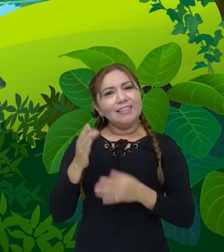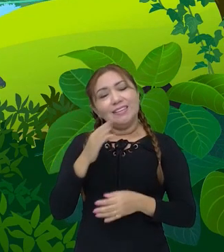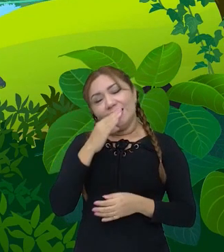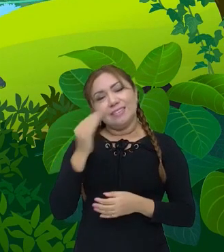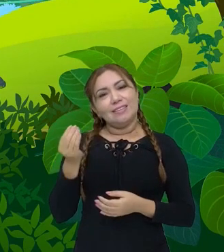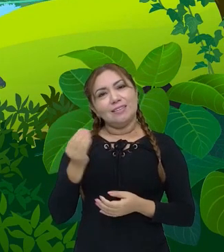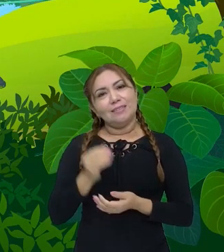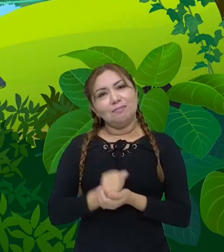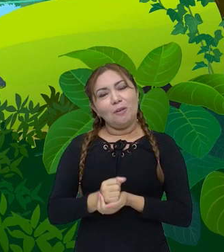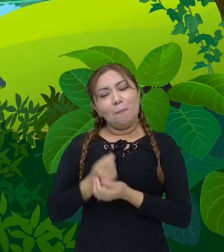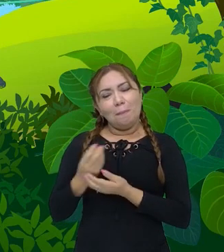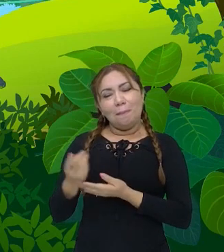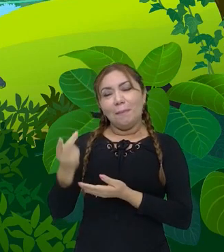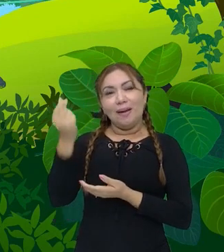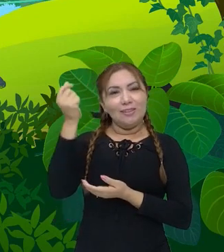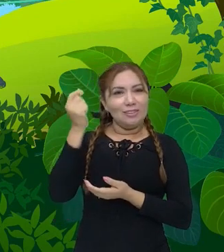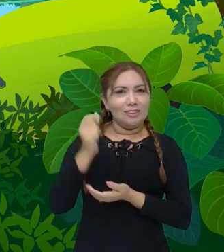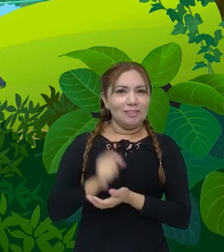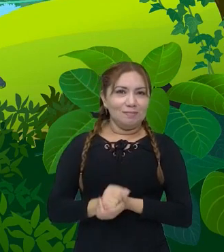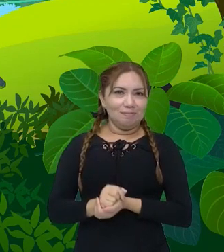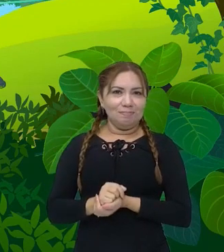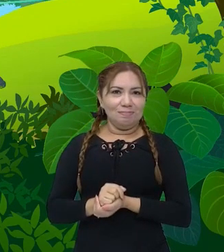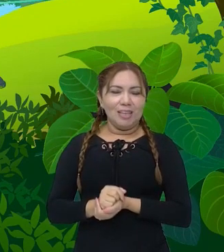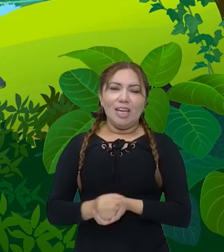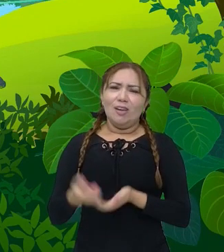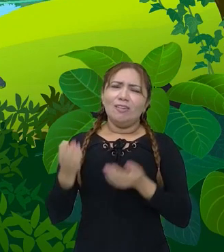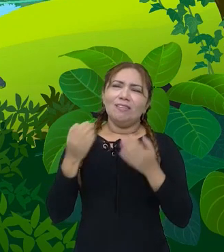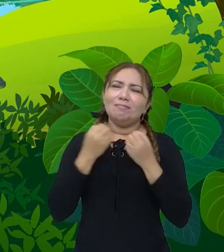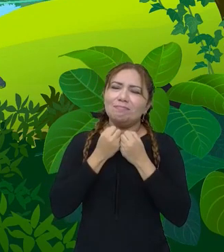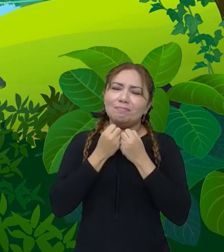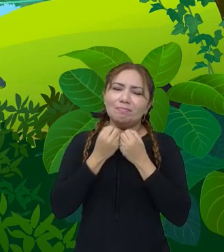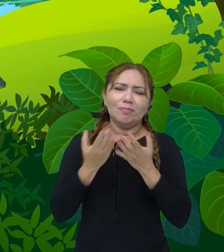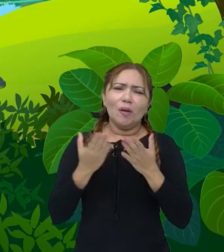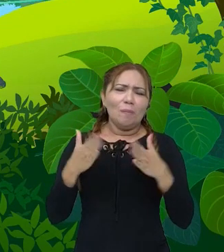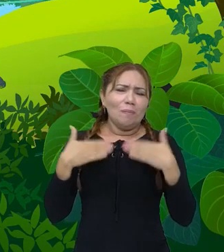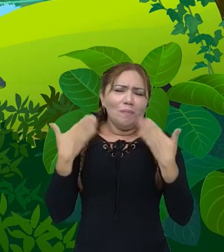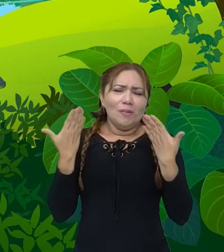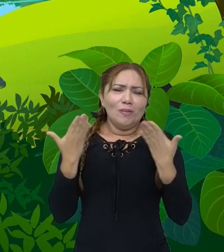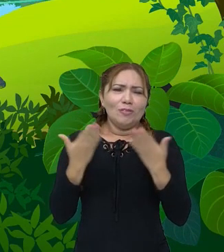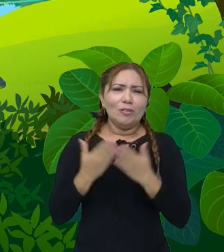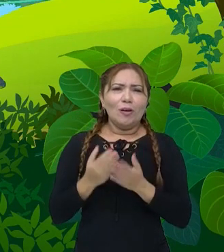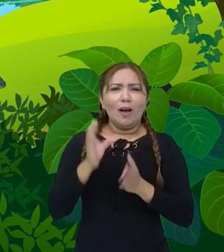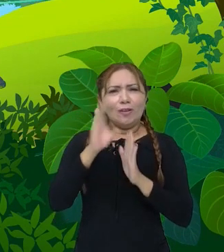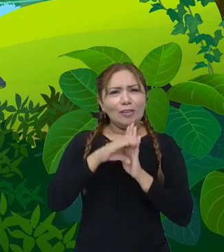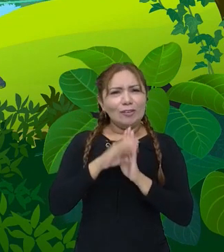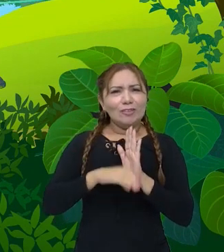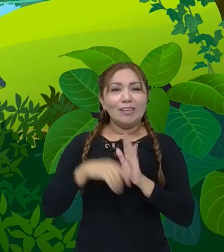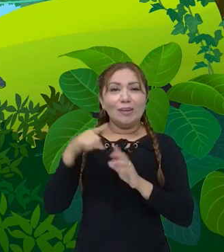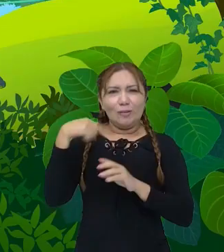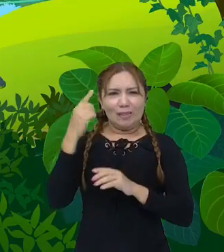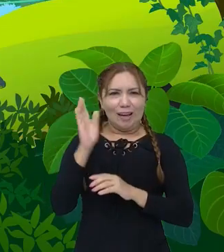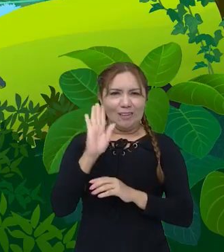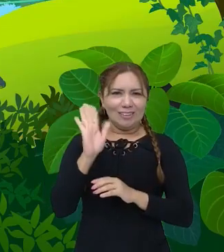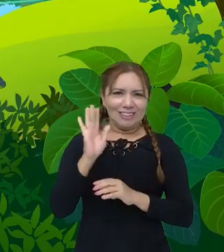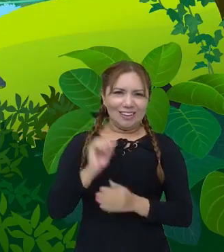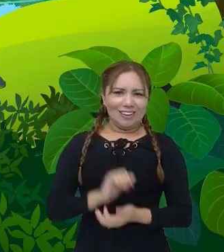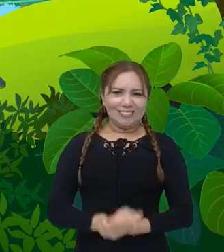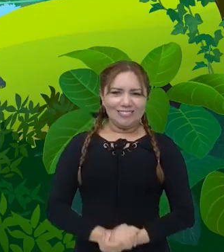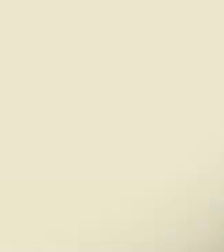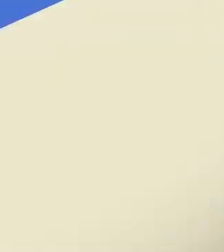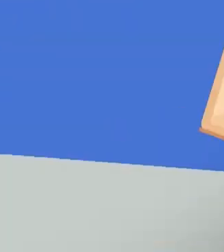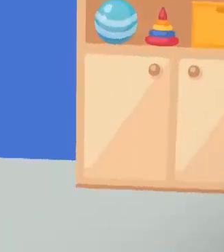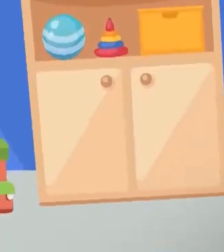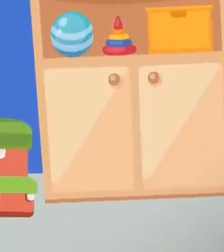partir. Eu desejo para vocês um excelente conteúdo e até a próxima aula. Tchau!